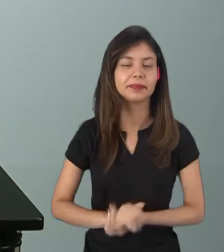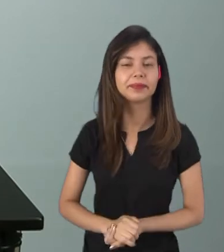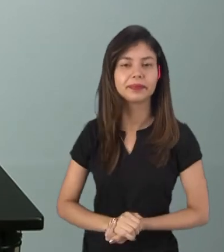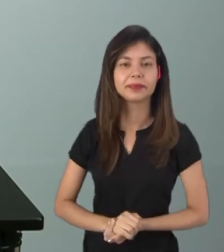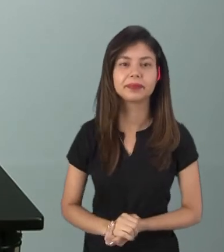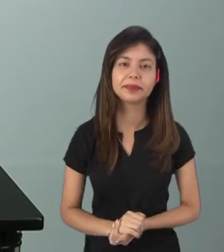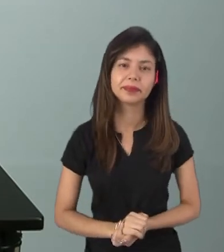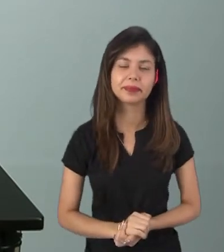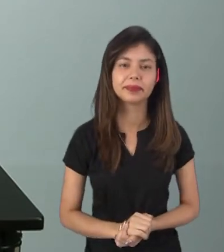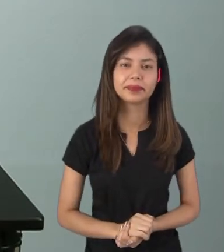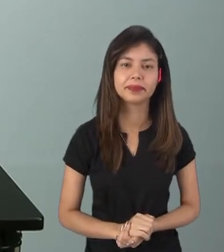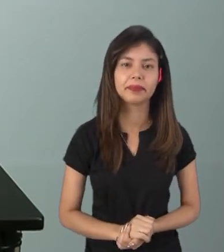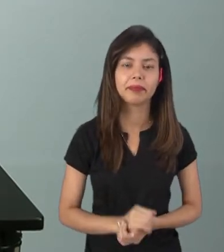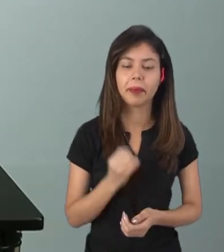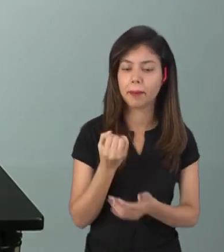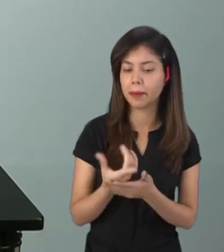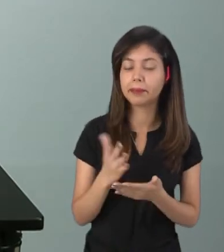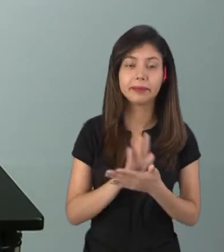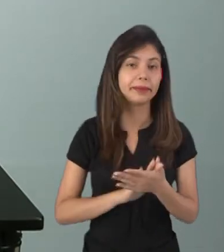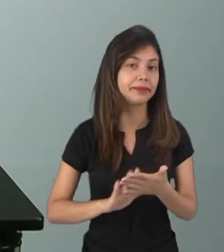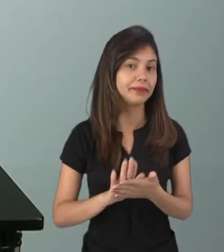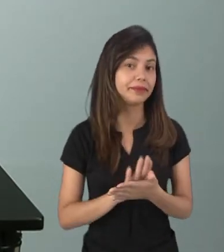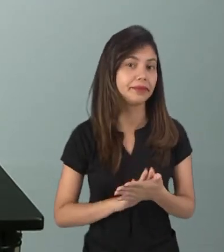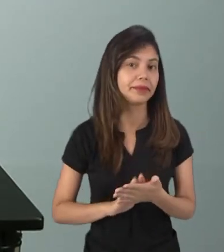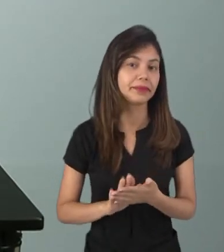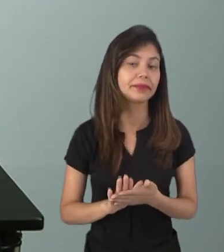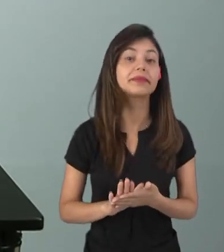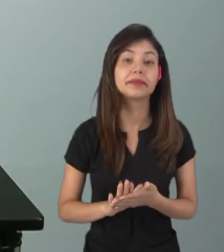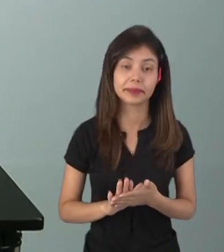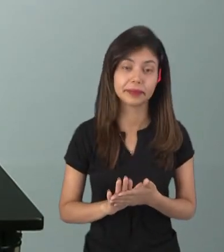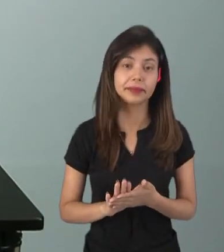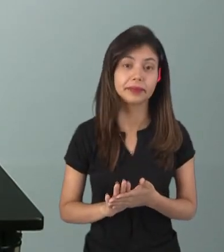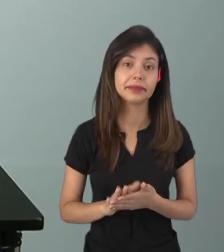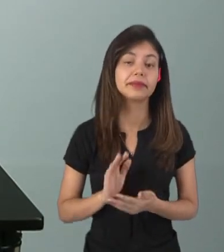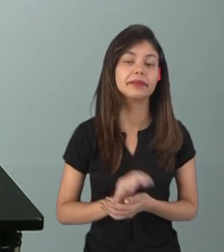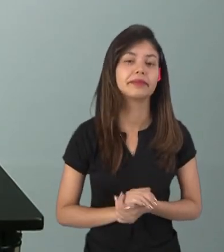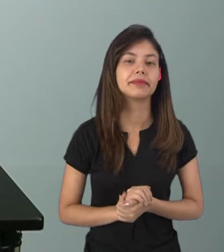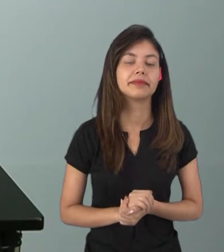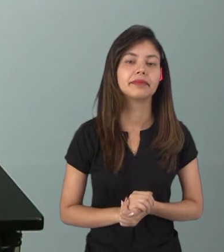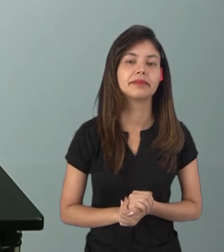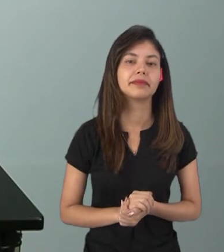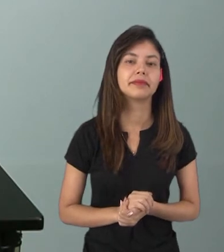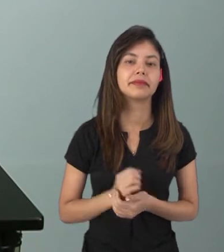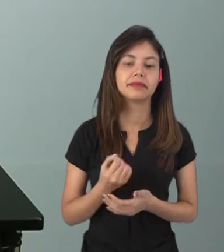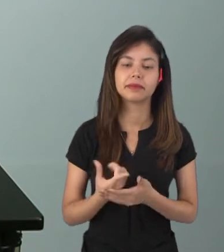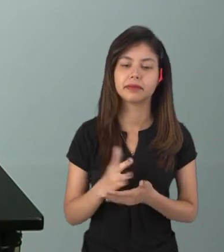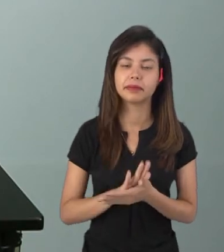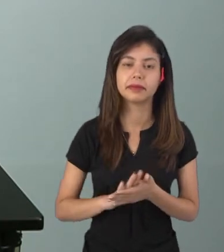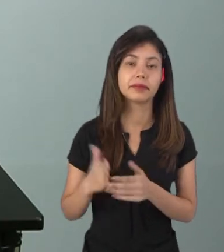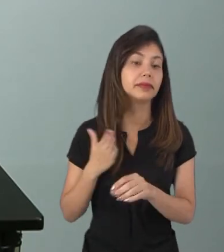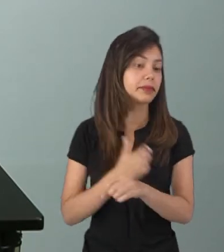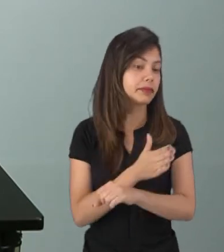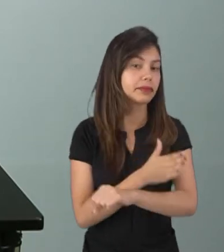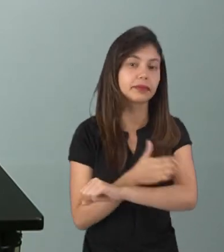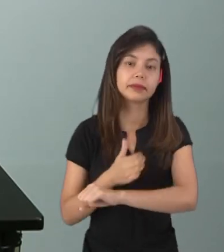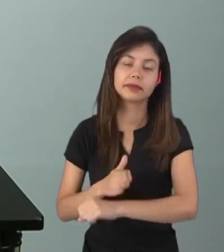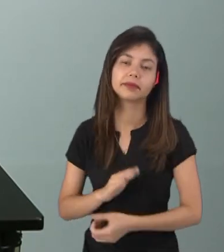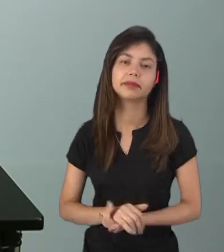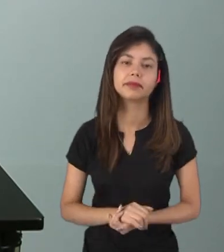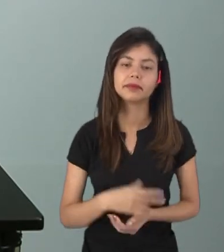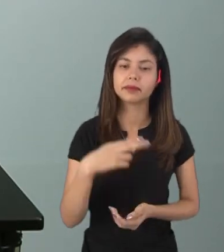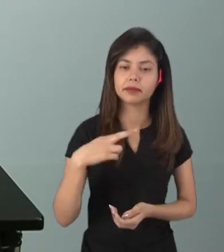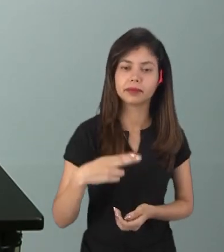garantido, e não pagamos nada, é totalmente gratuito, né, esse acesso que nós temos aos espaços